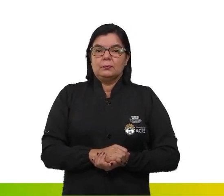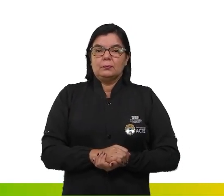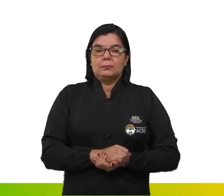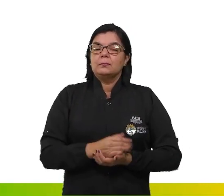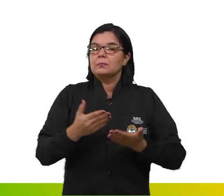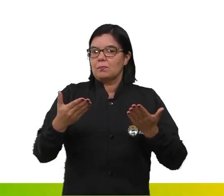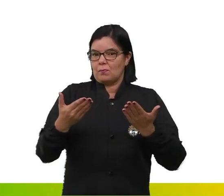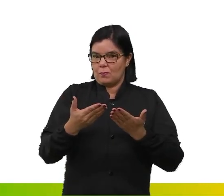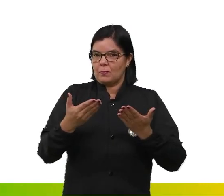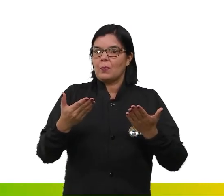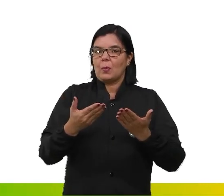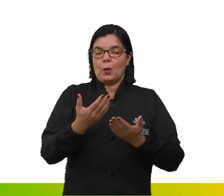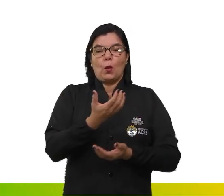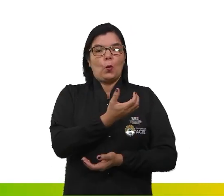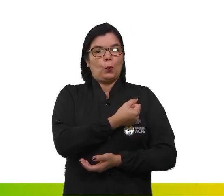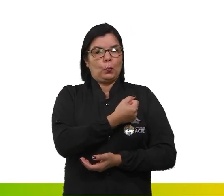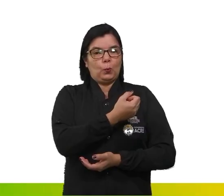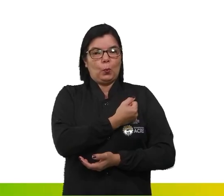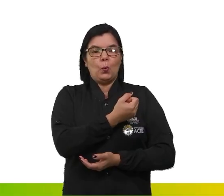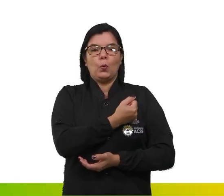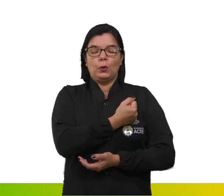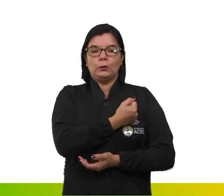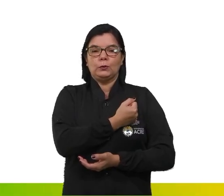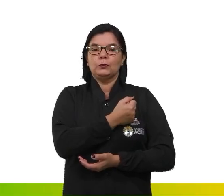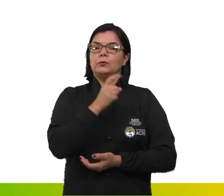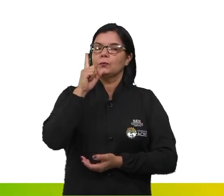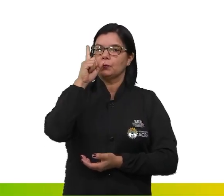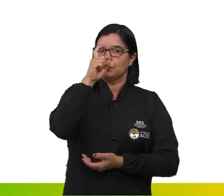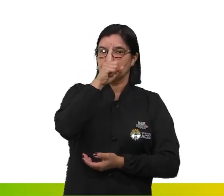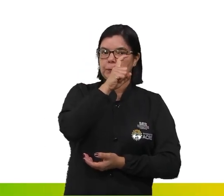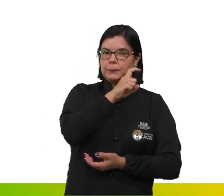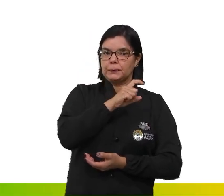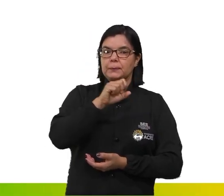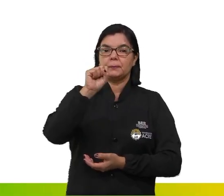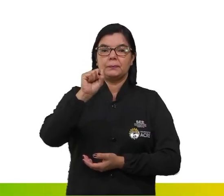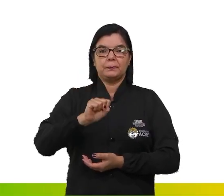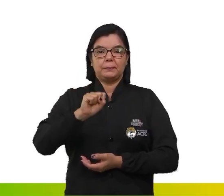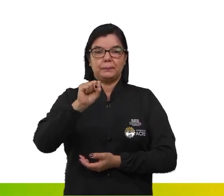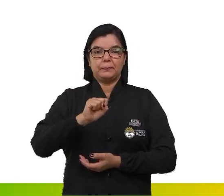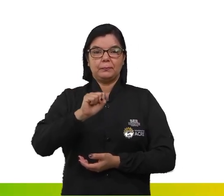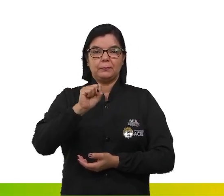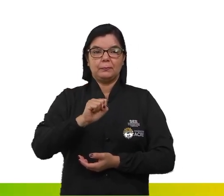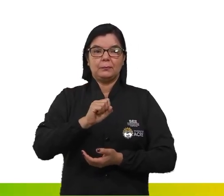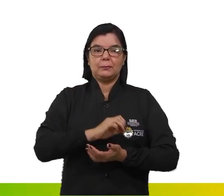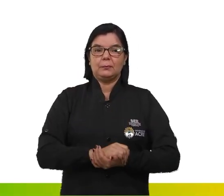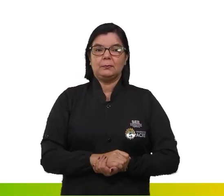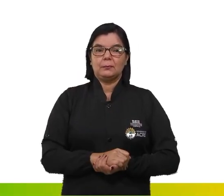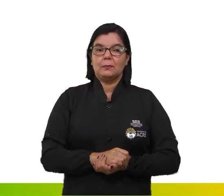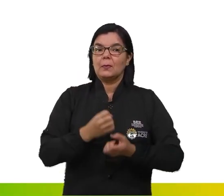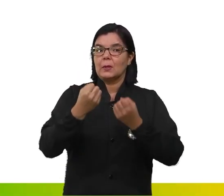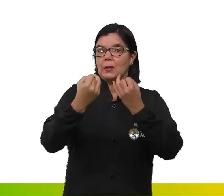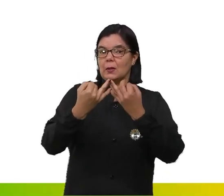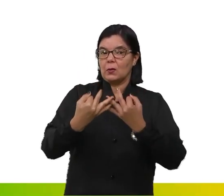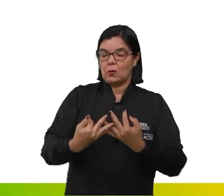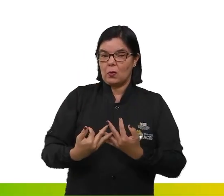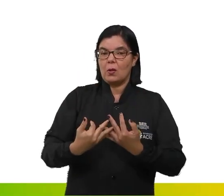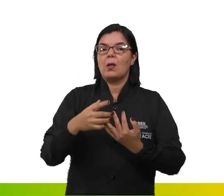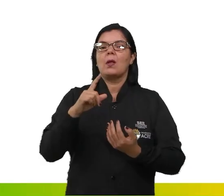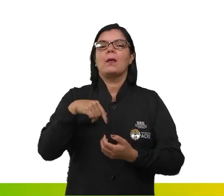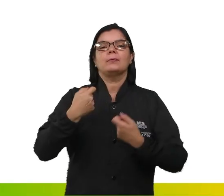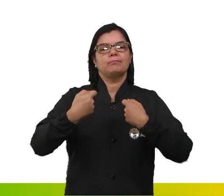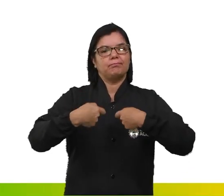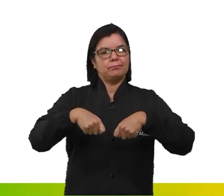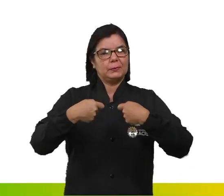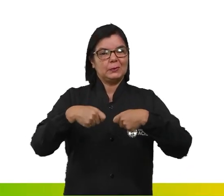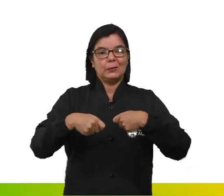Agora aqui é um número muito ruim de ler, né? Em segundos, ok? De segundos. Essa definição atual é extremamente